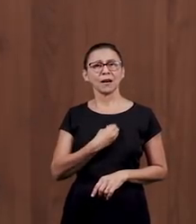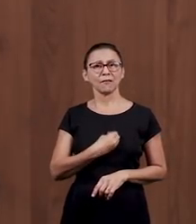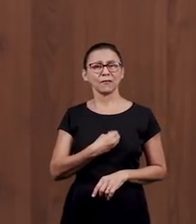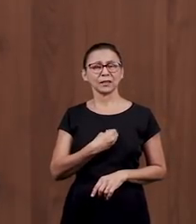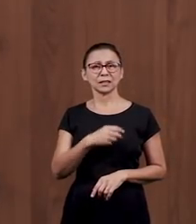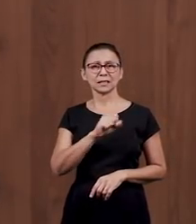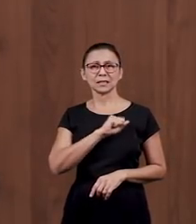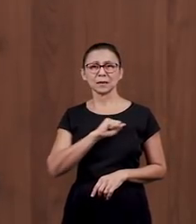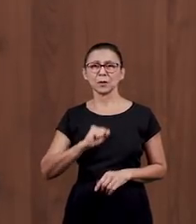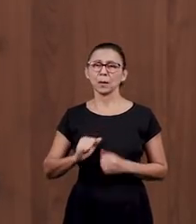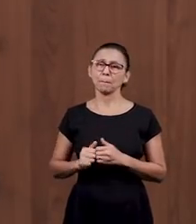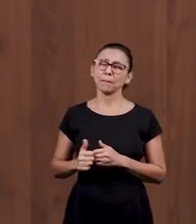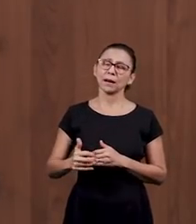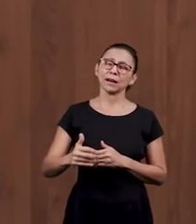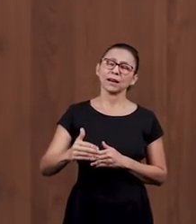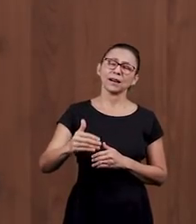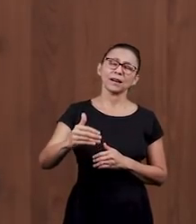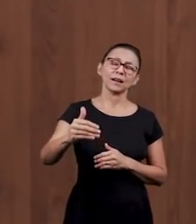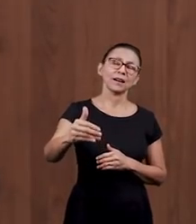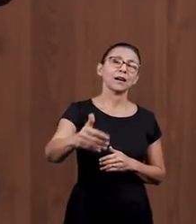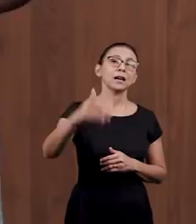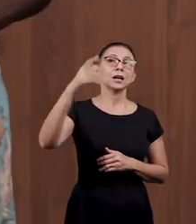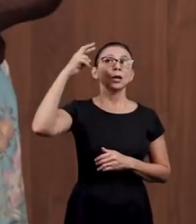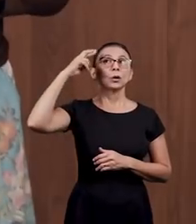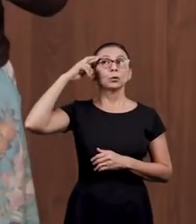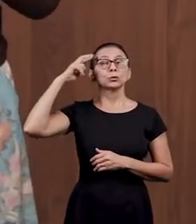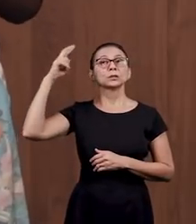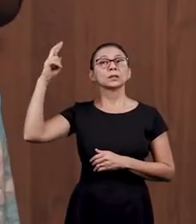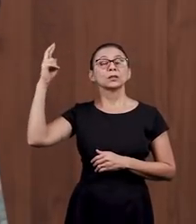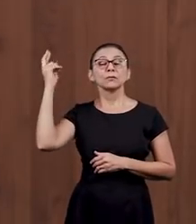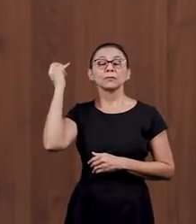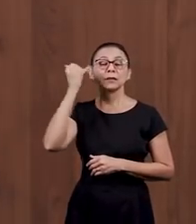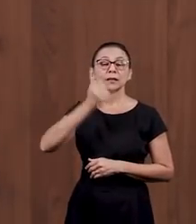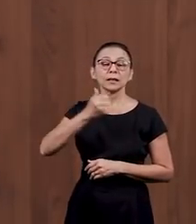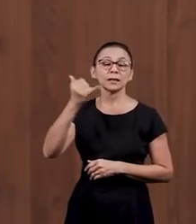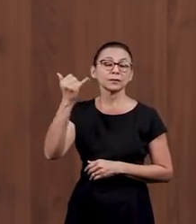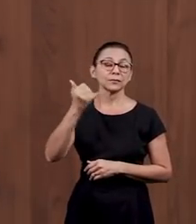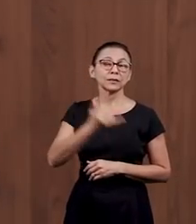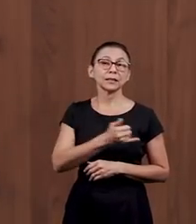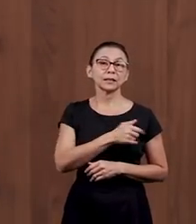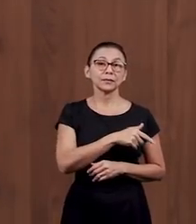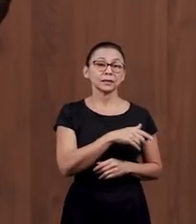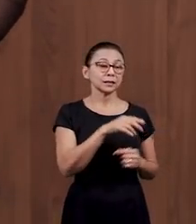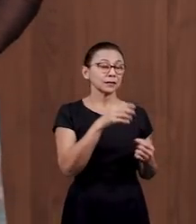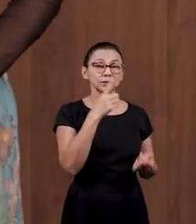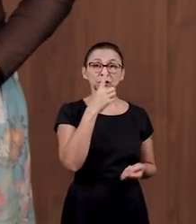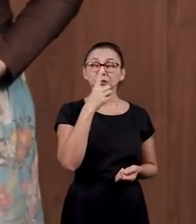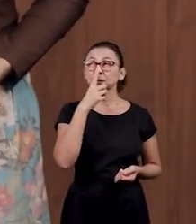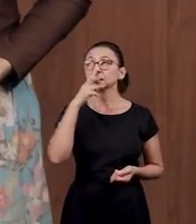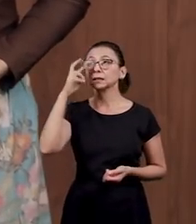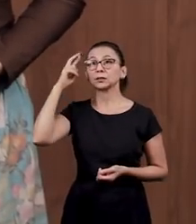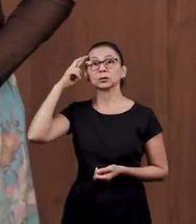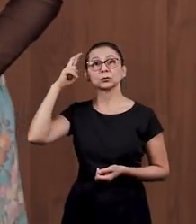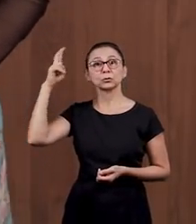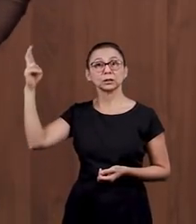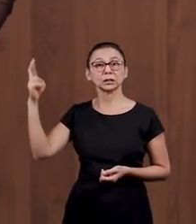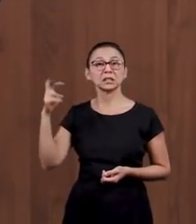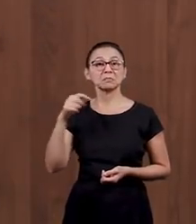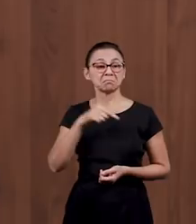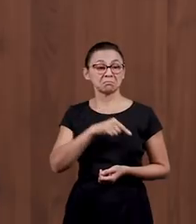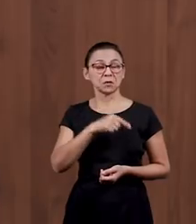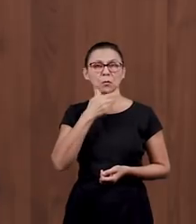Samuel, Samuel ouviu a voz do Senhor. Samuel teve intimidade com o Senhor e Samuel foi um